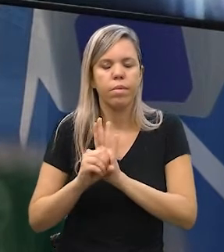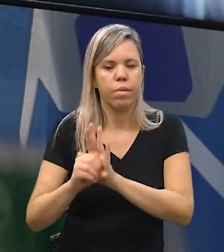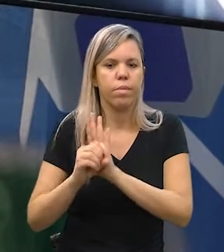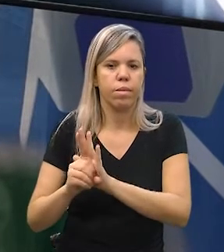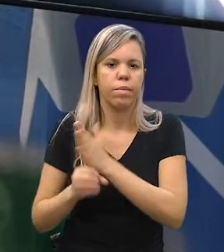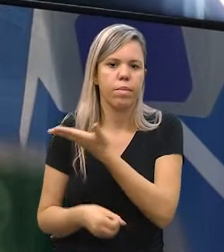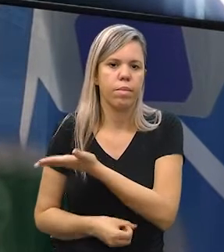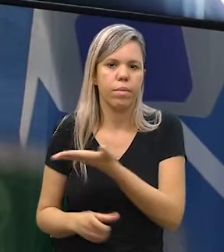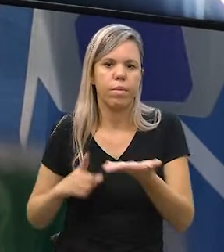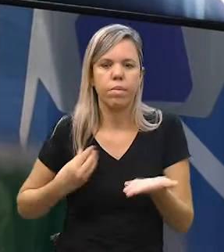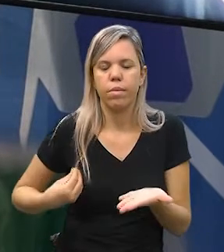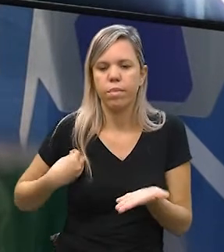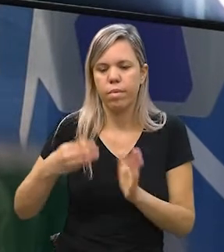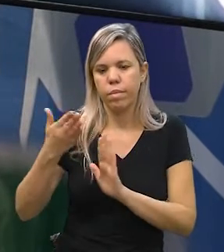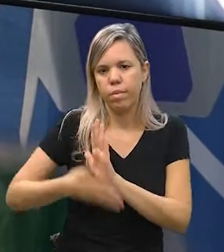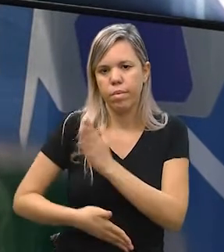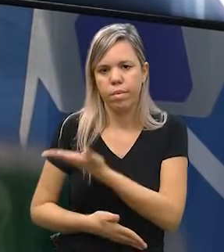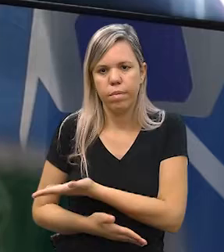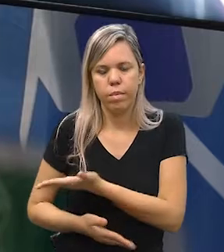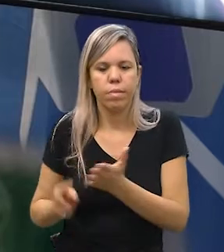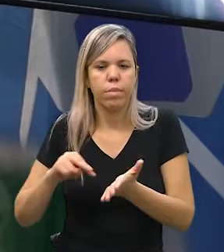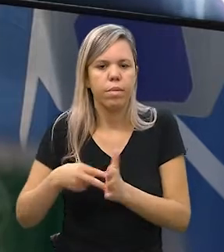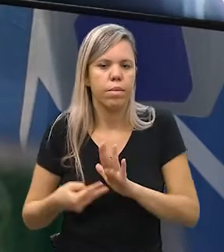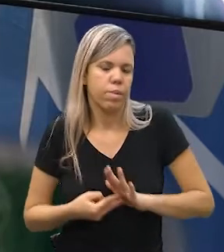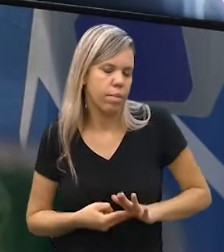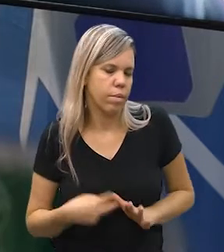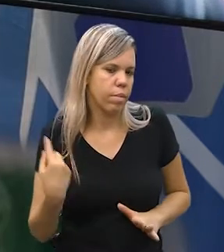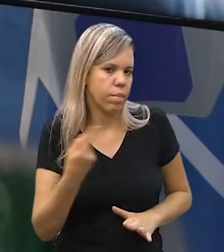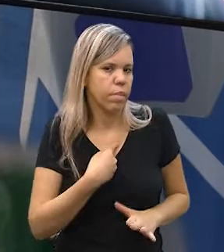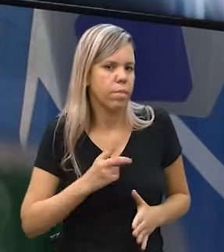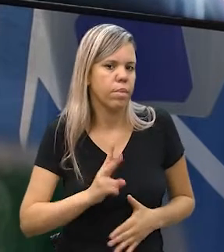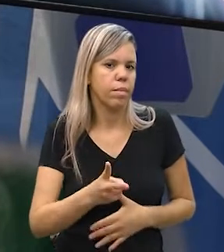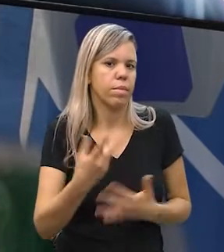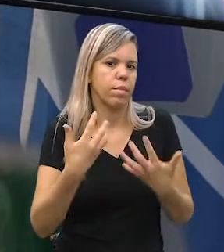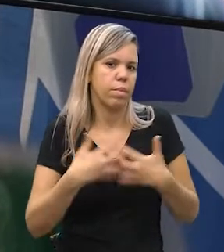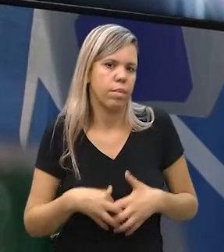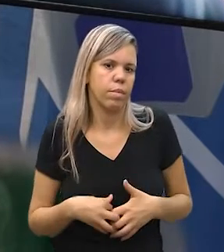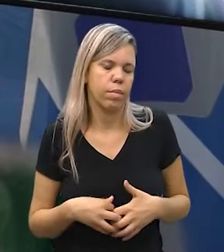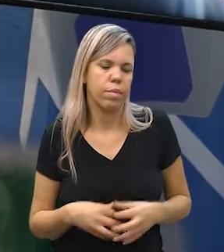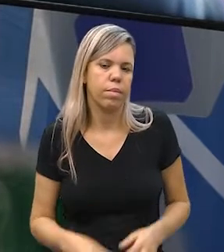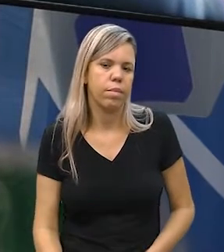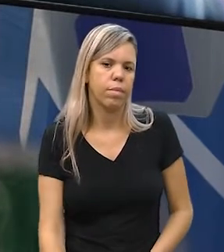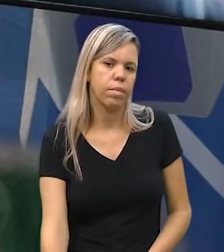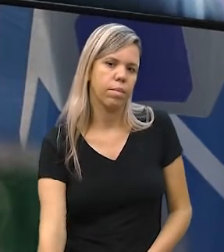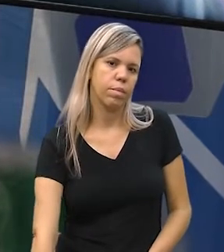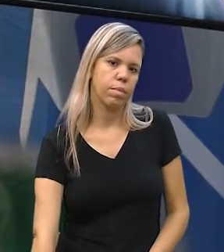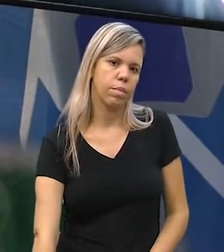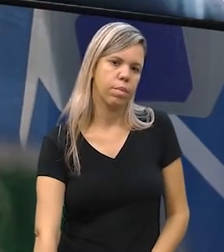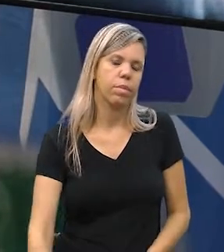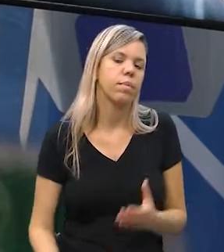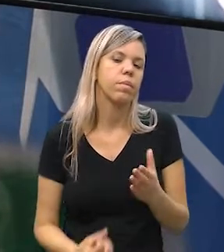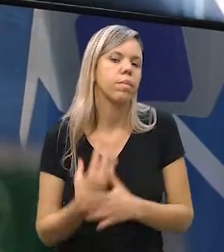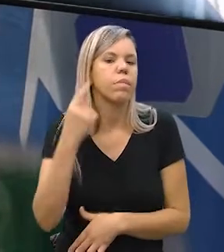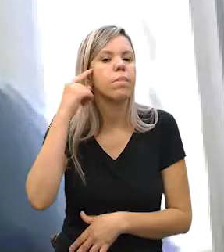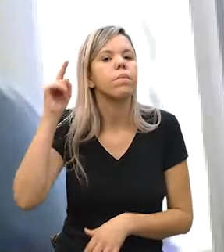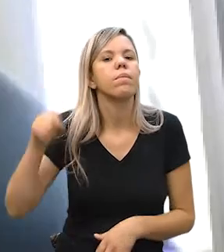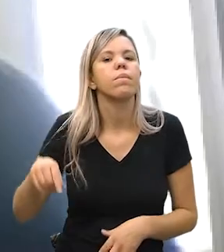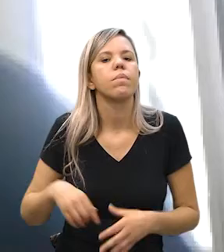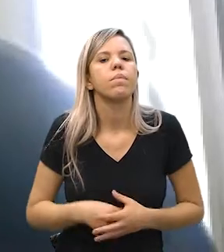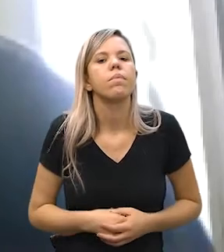simbolismos que existem nessa capa, para a gente dar sequência também, Cardinale. De onde surgiu essa